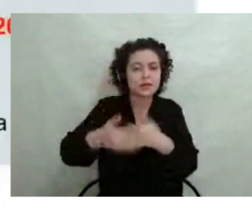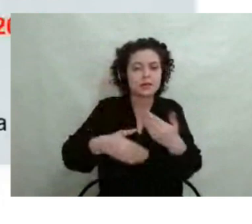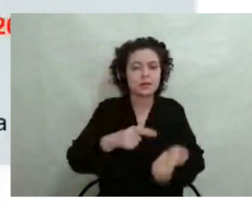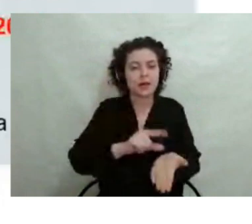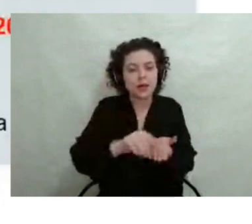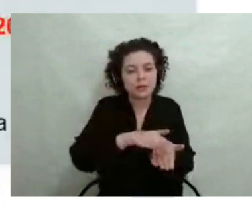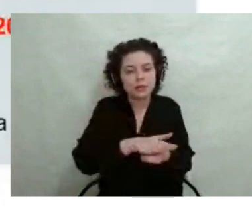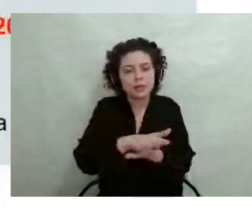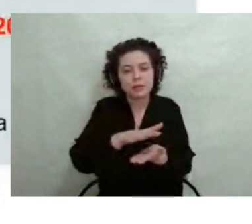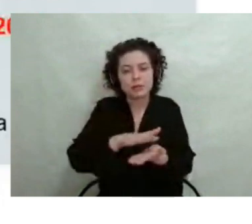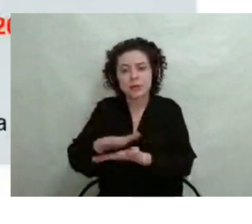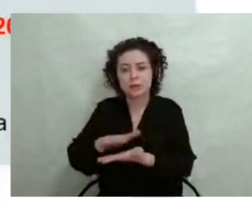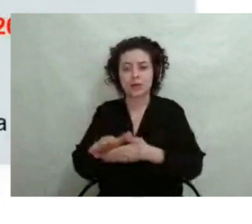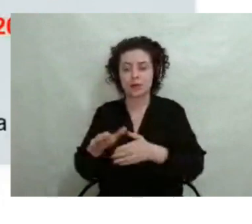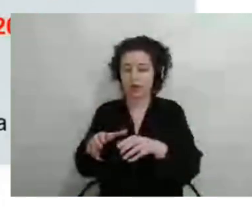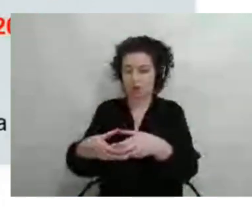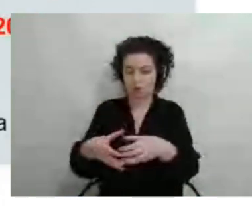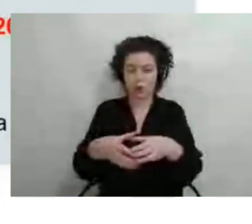equipes